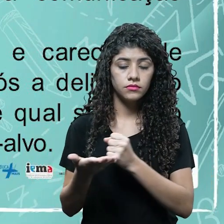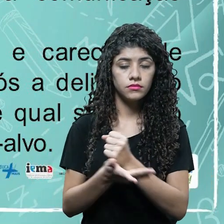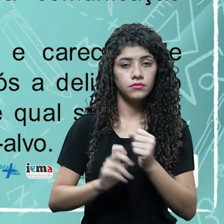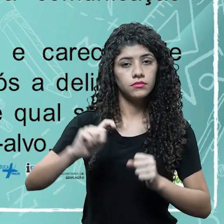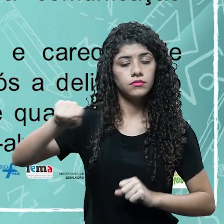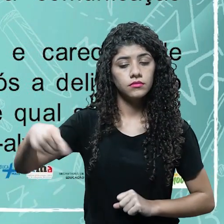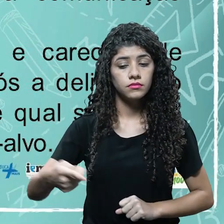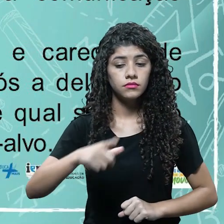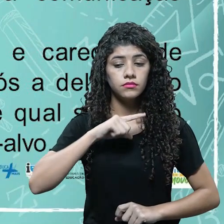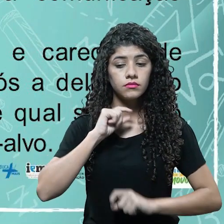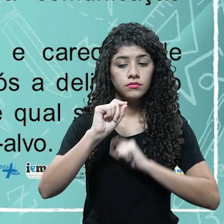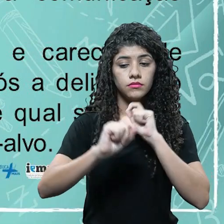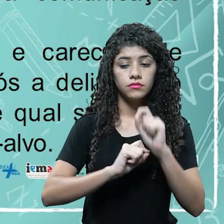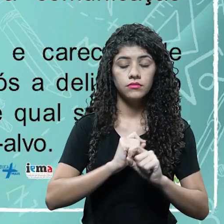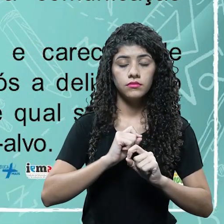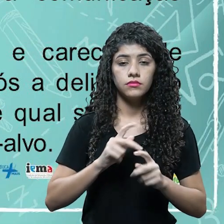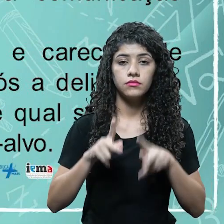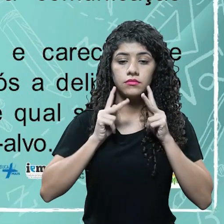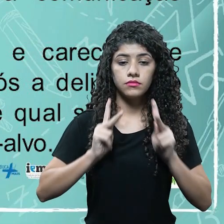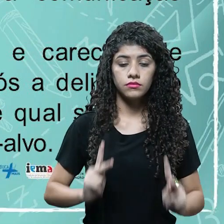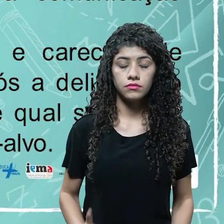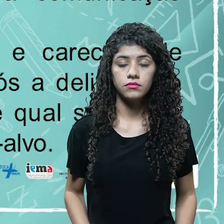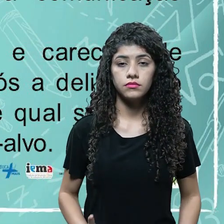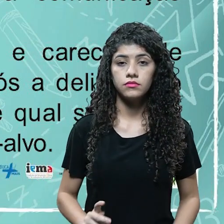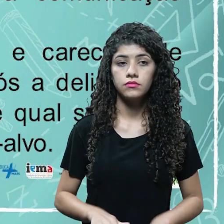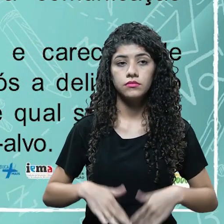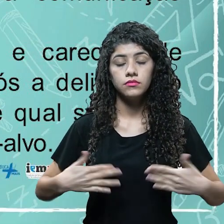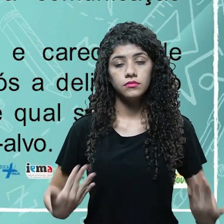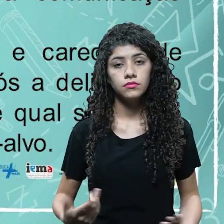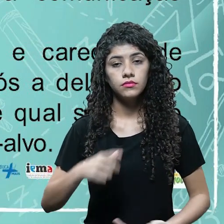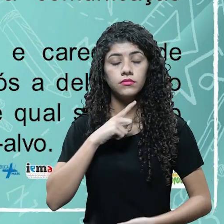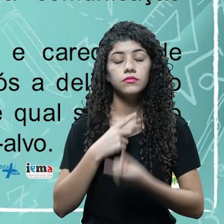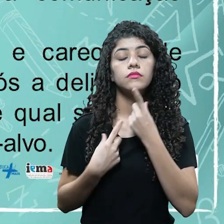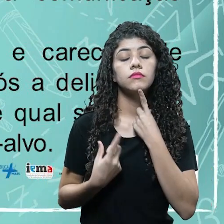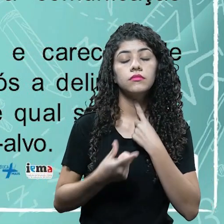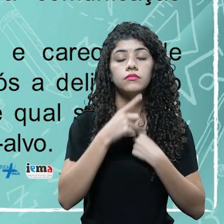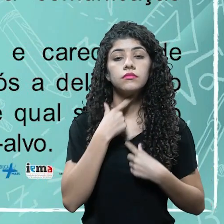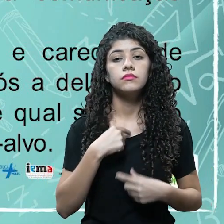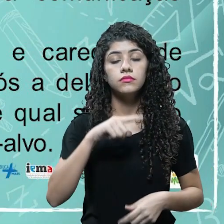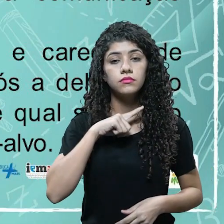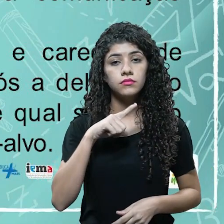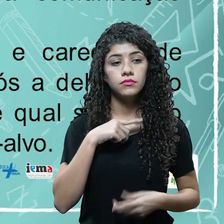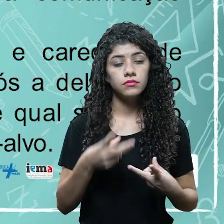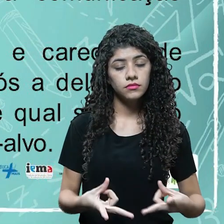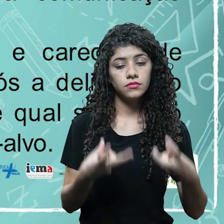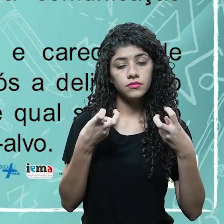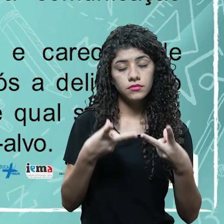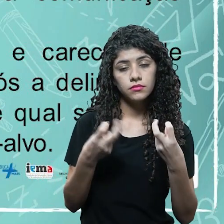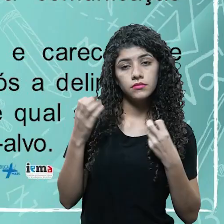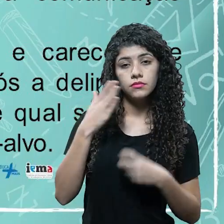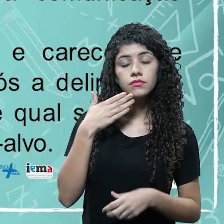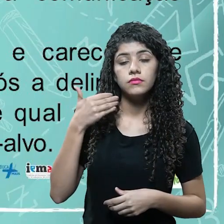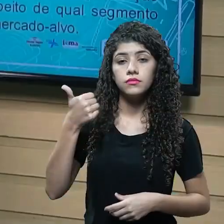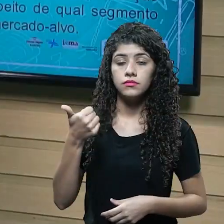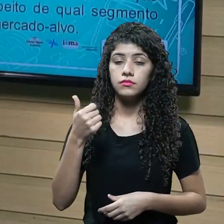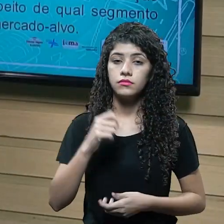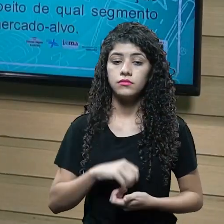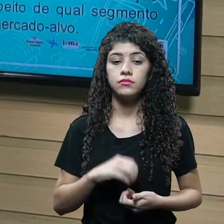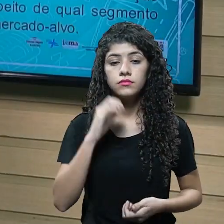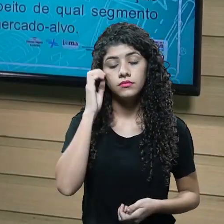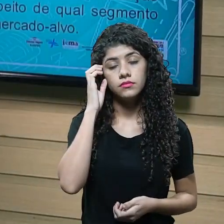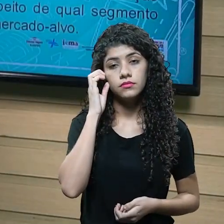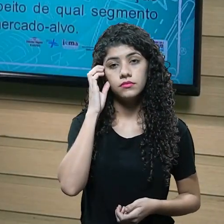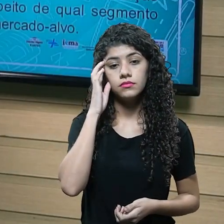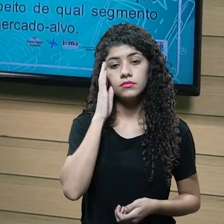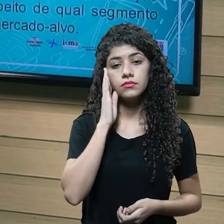dos grupos, tome-se uma posição a respeito de qual segmento deseja atender, identificando melhor seu mercado-alvo. Então vamos lá.